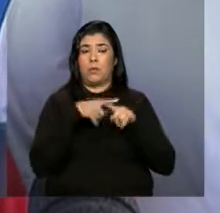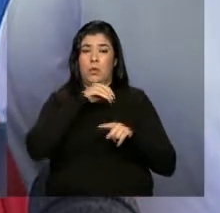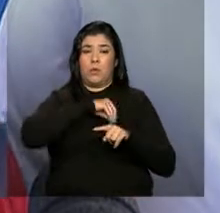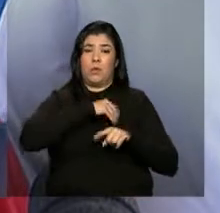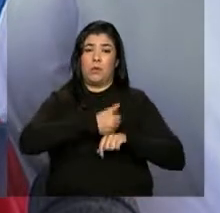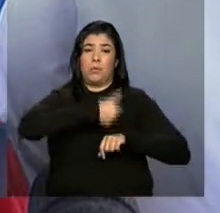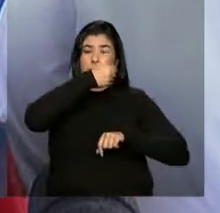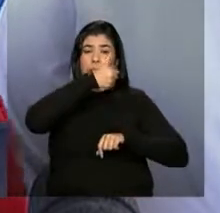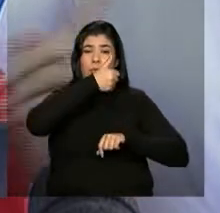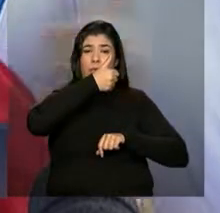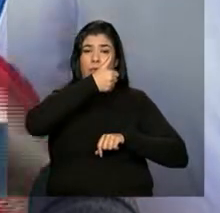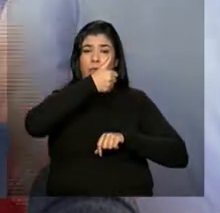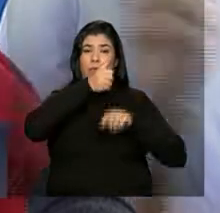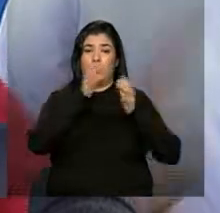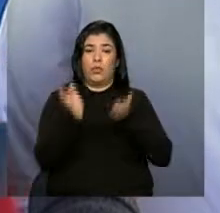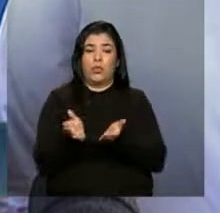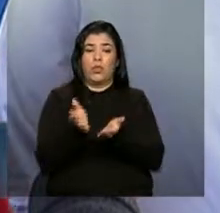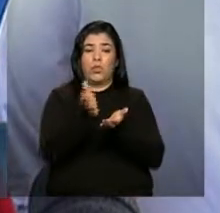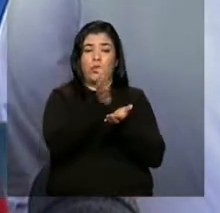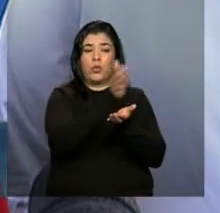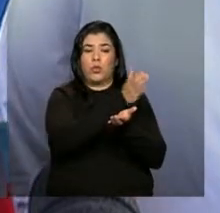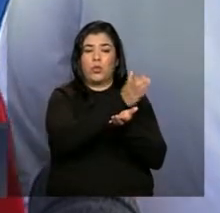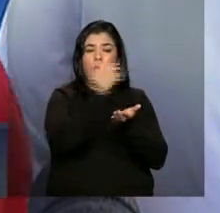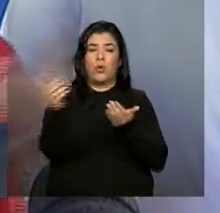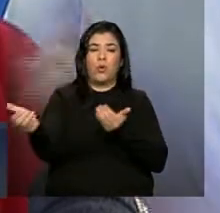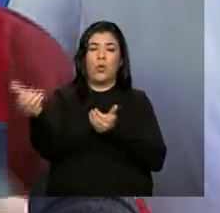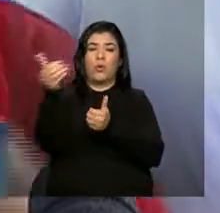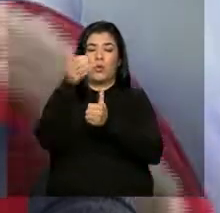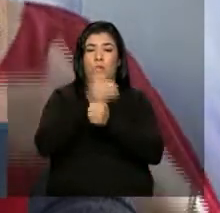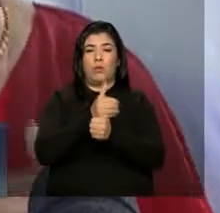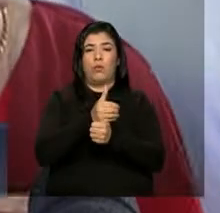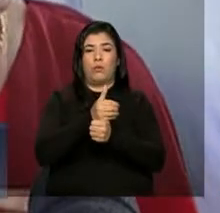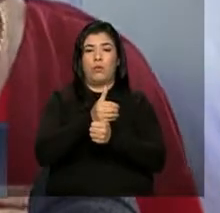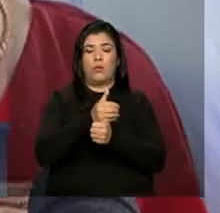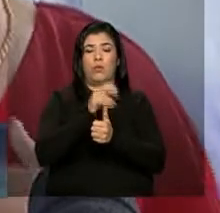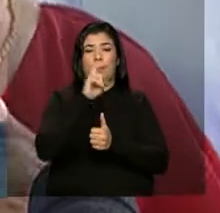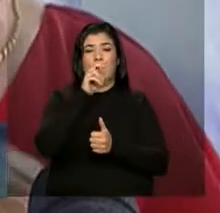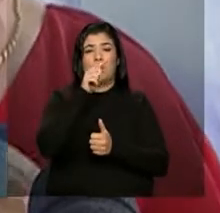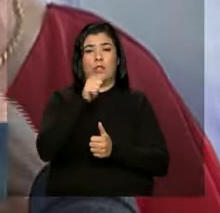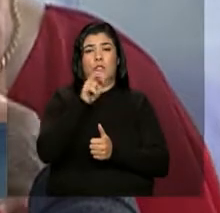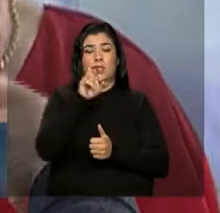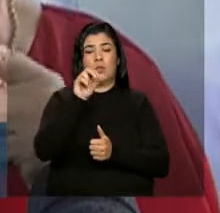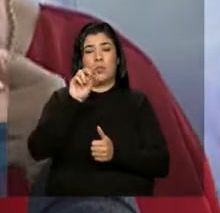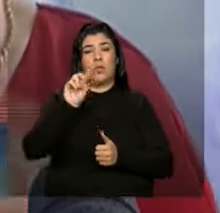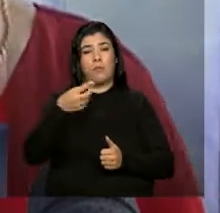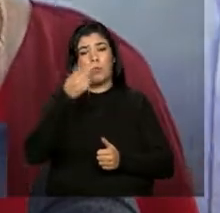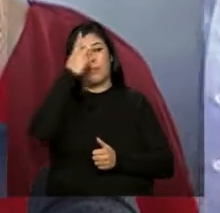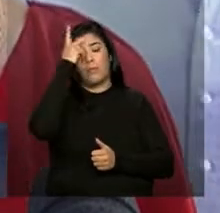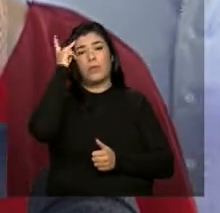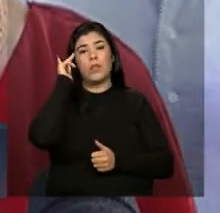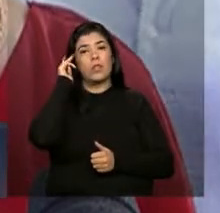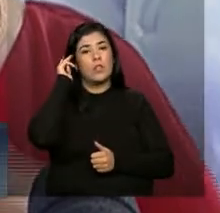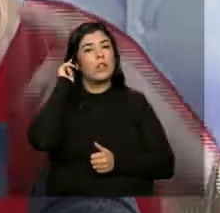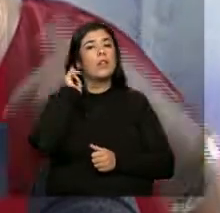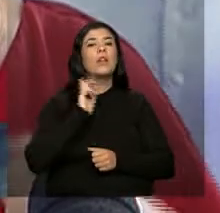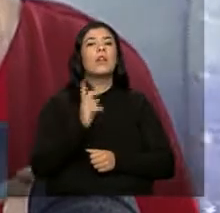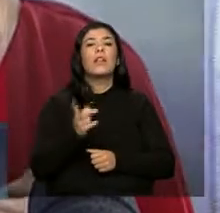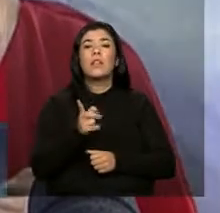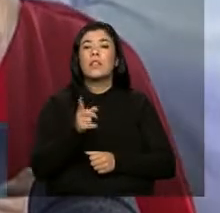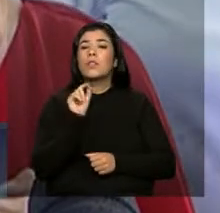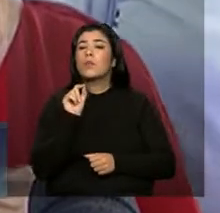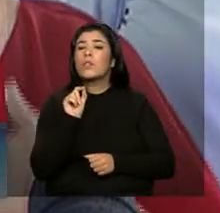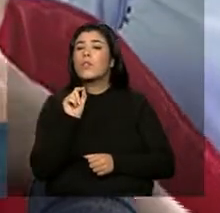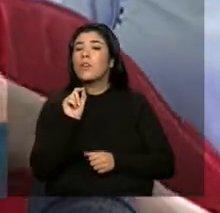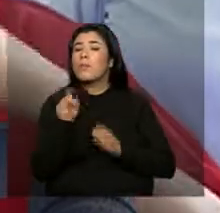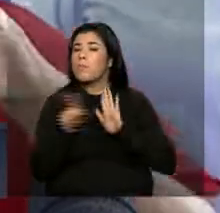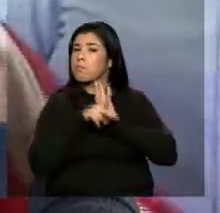mil que, por vários motivos, entraram. Né? Isso é próprio do programa. No Minha Casa